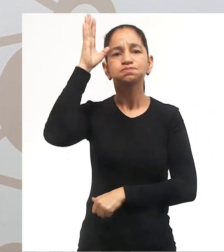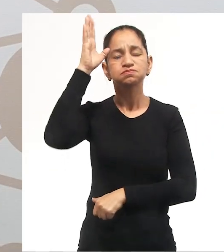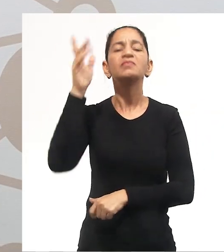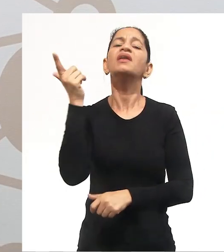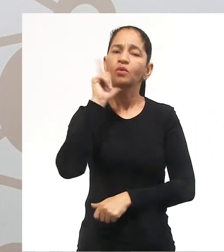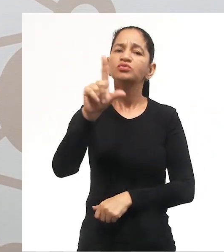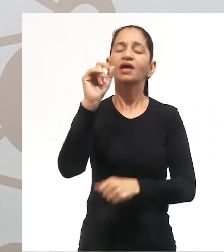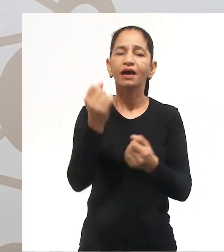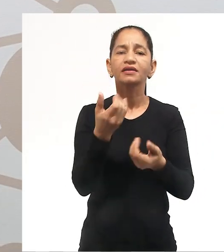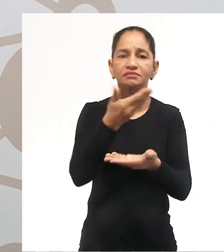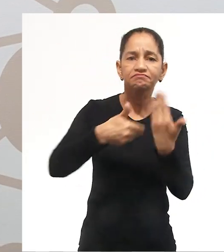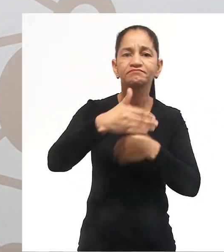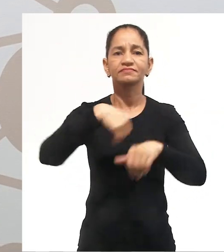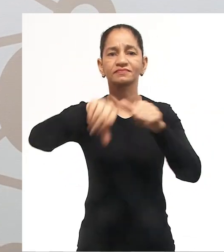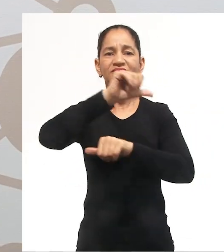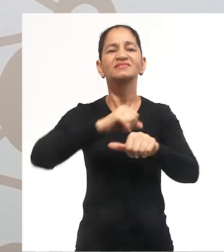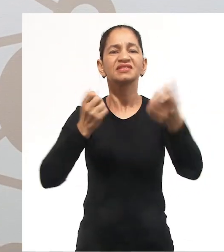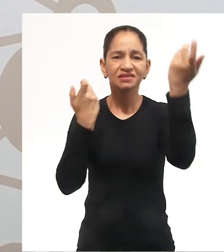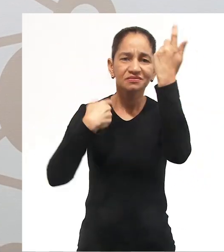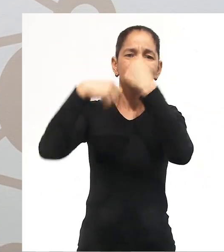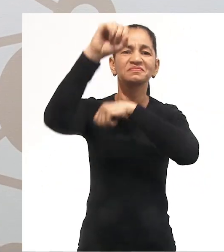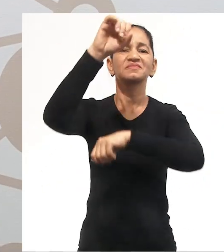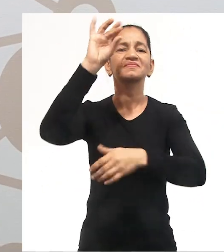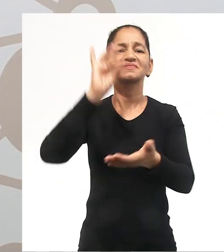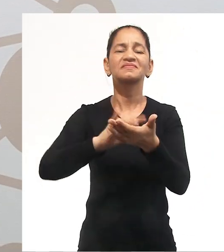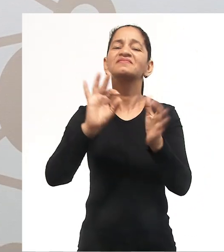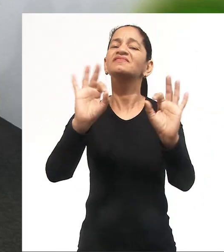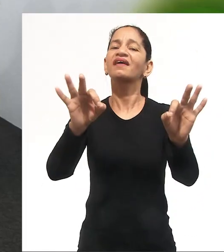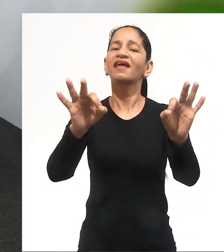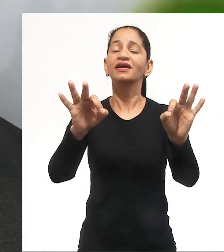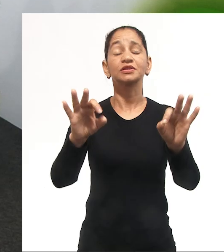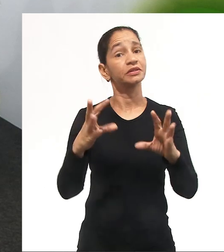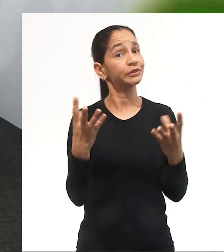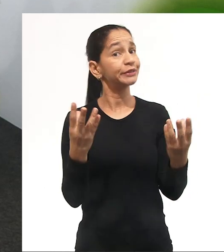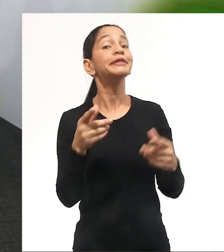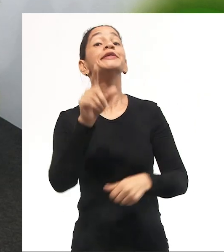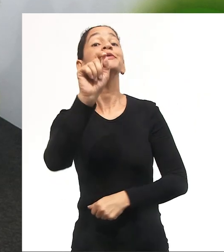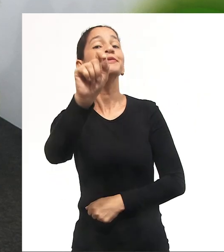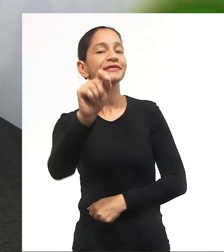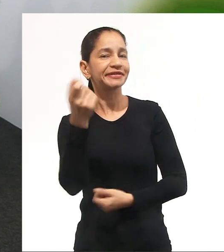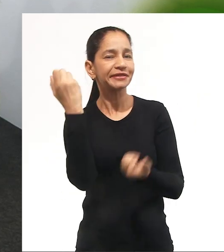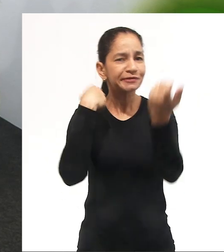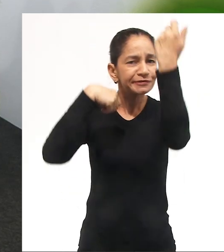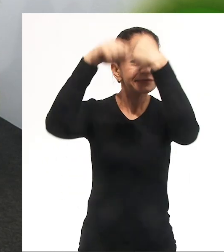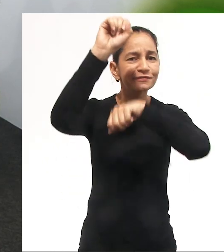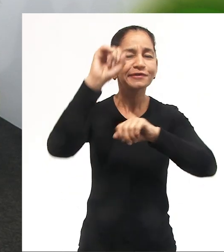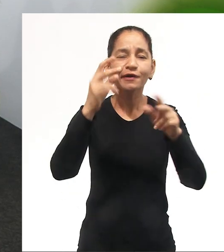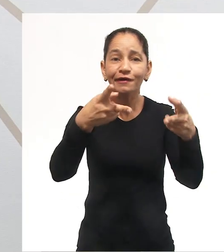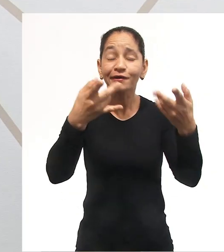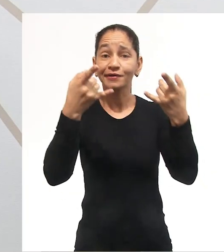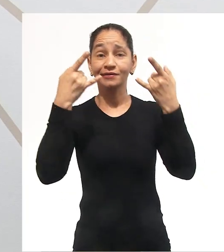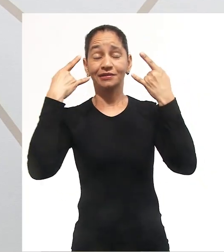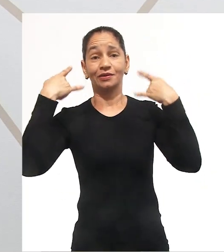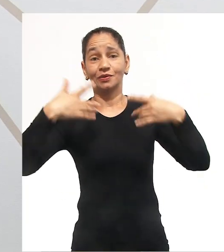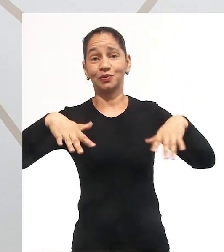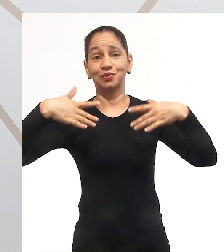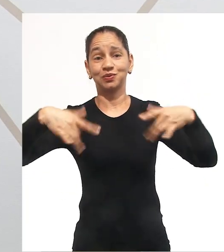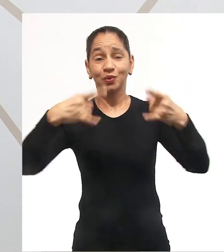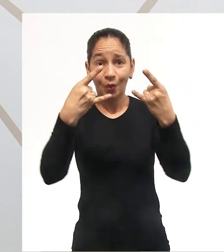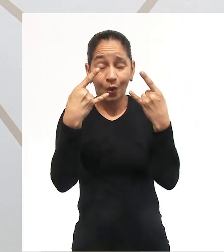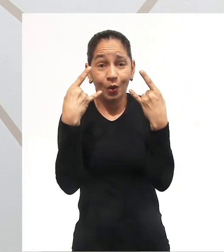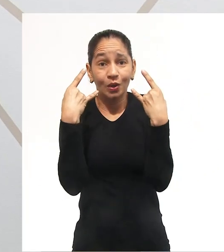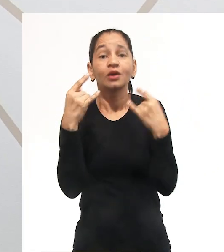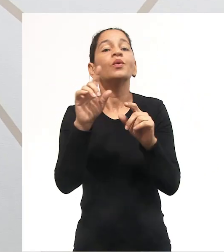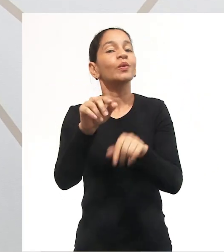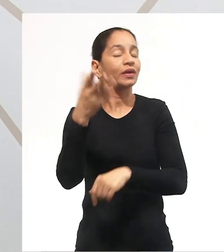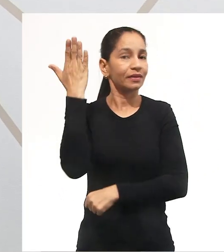aquelas crianças, ou seja, é um herói. Bom, e todo herói ele faz o quê? Ele encanta, né? Então já dizia Rubem